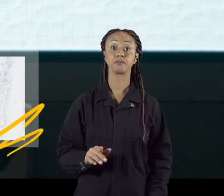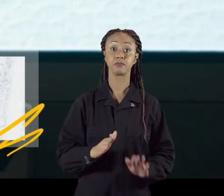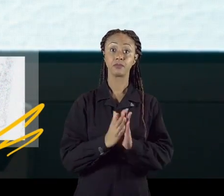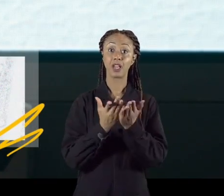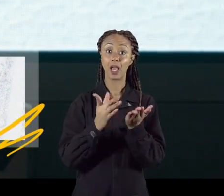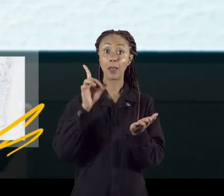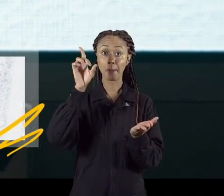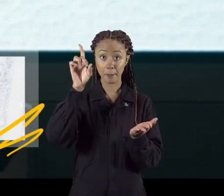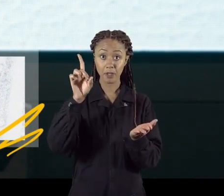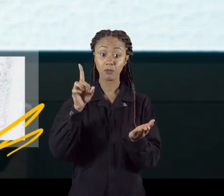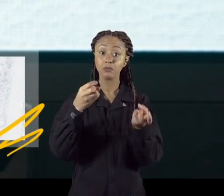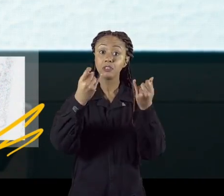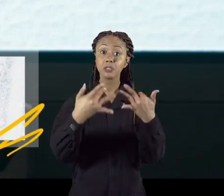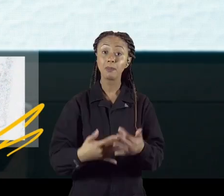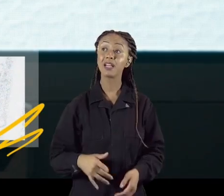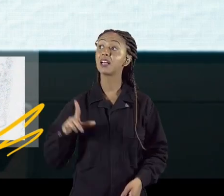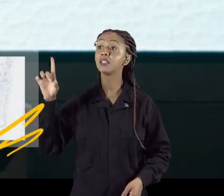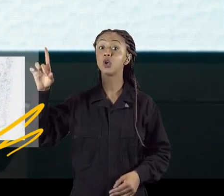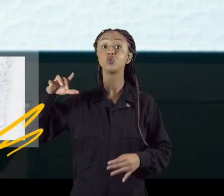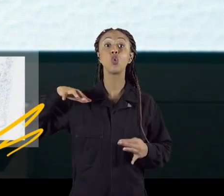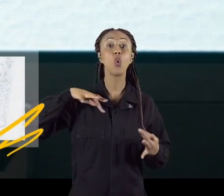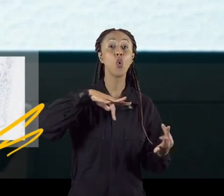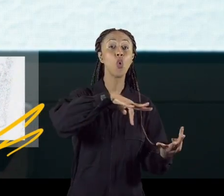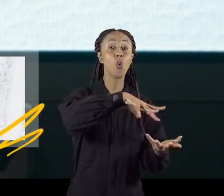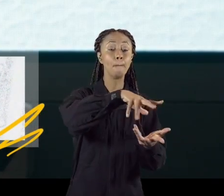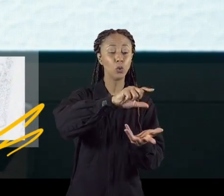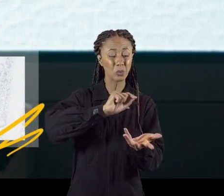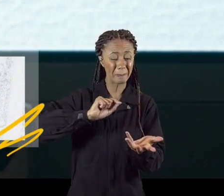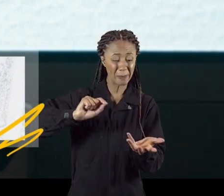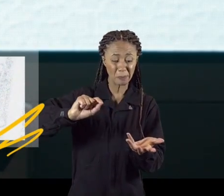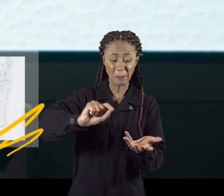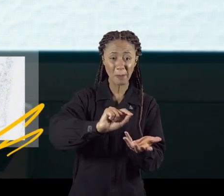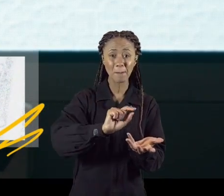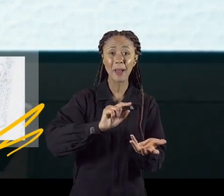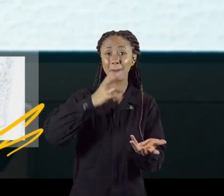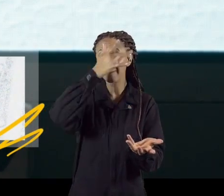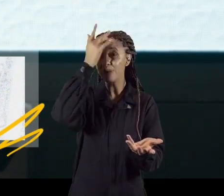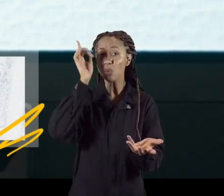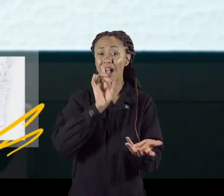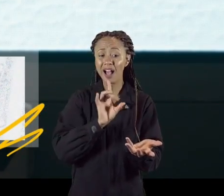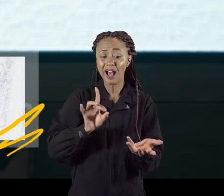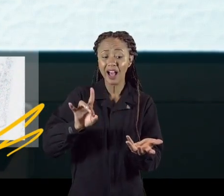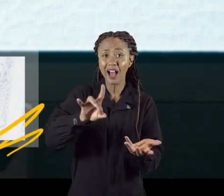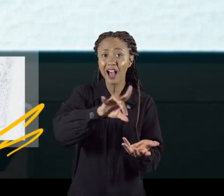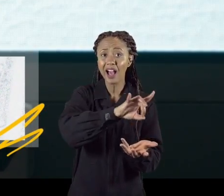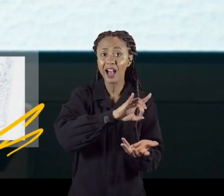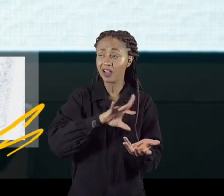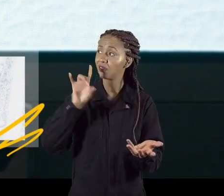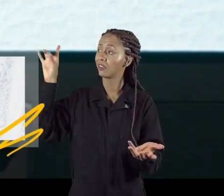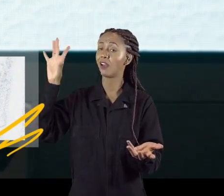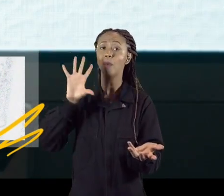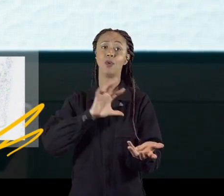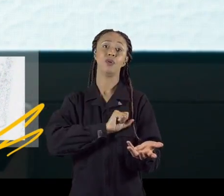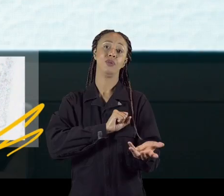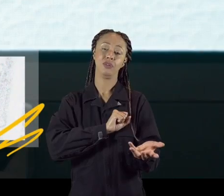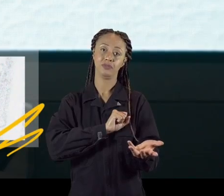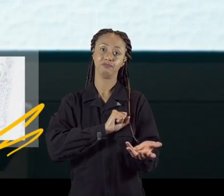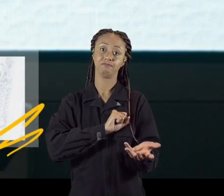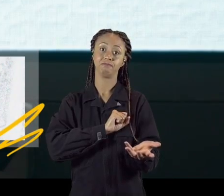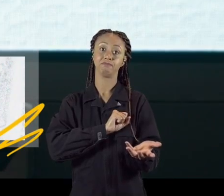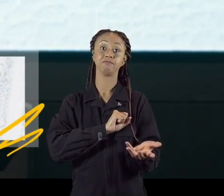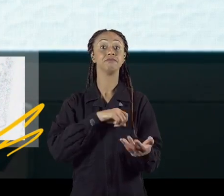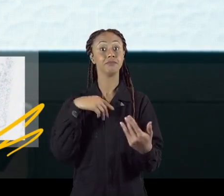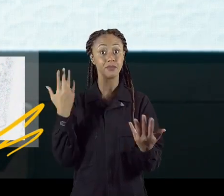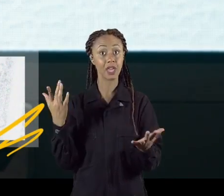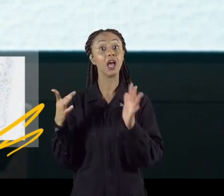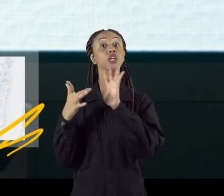Deus amou ao mundo um dia inteiro E aí a Jesus quando veio se